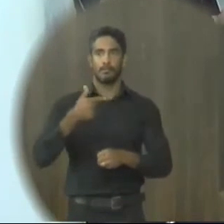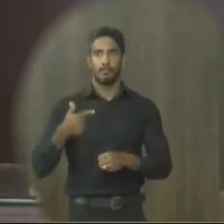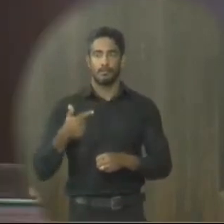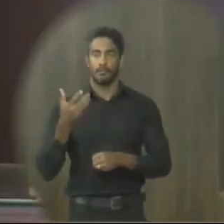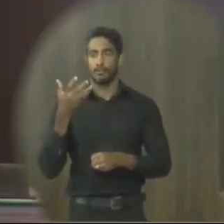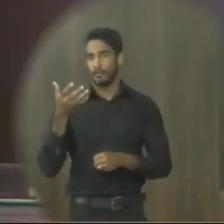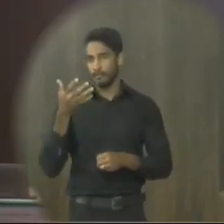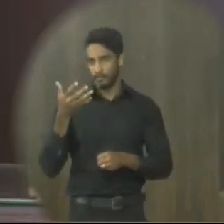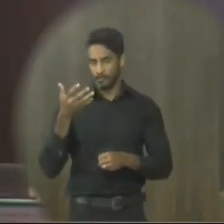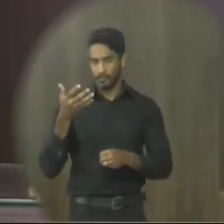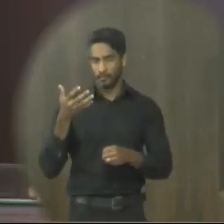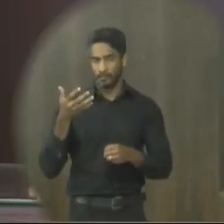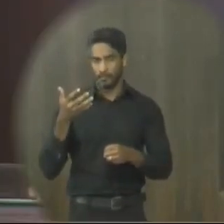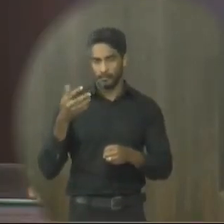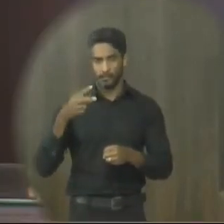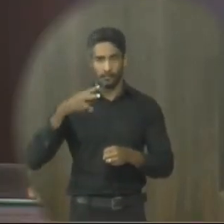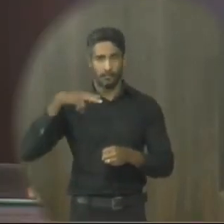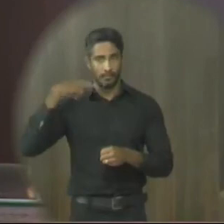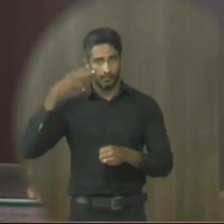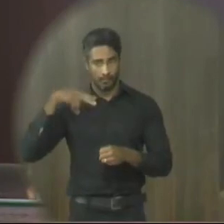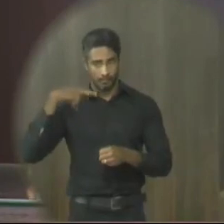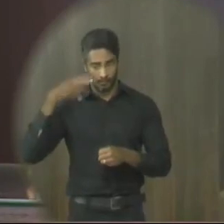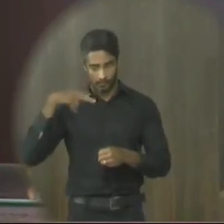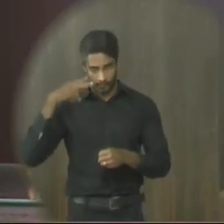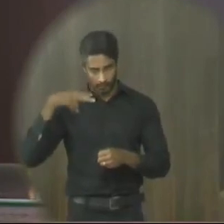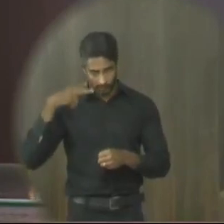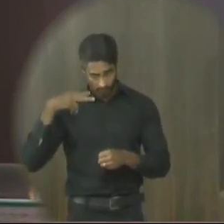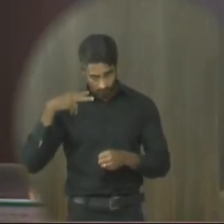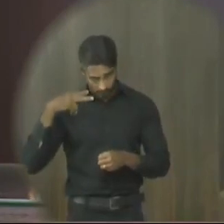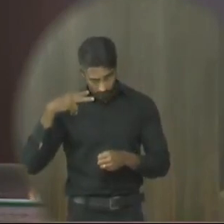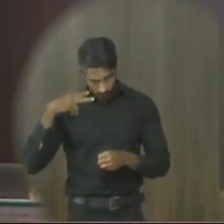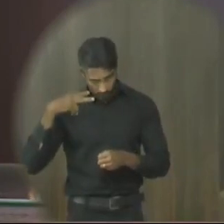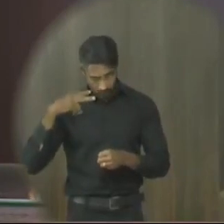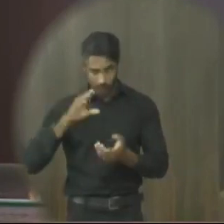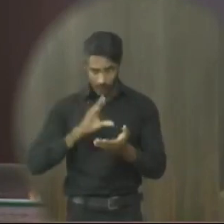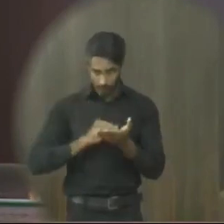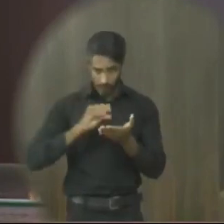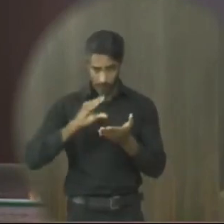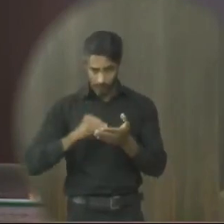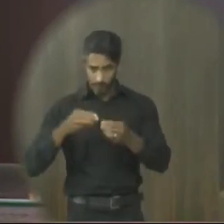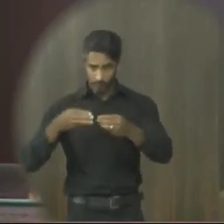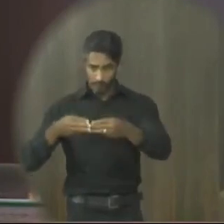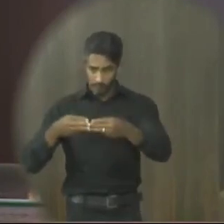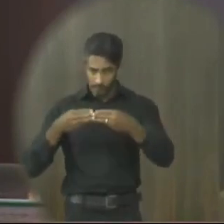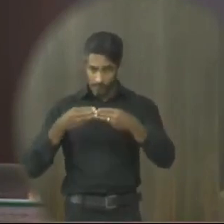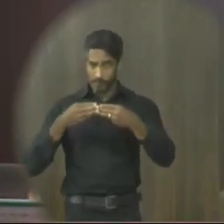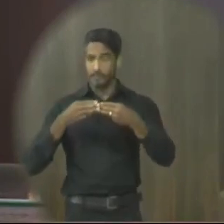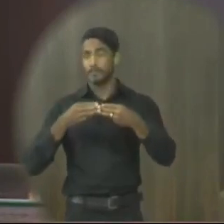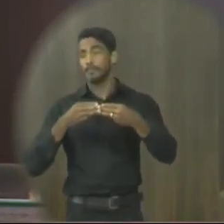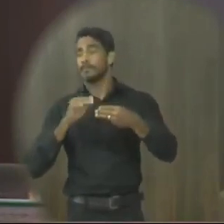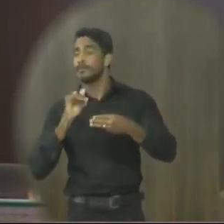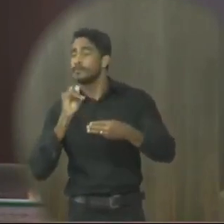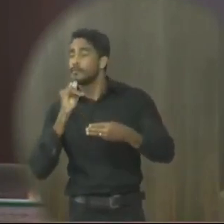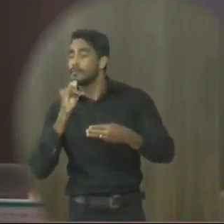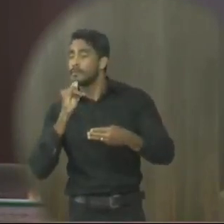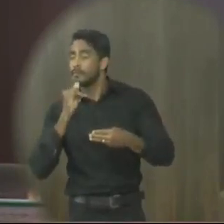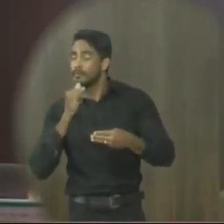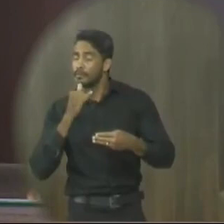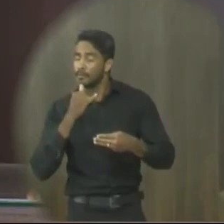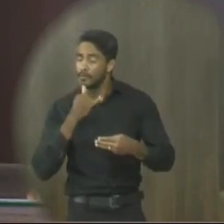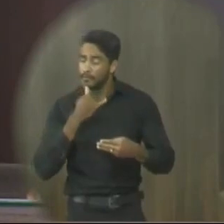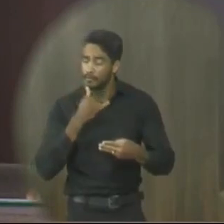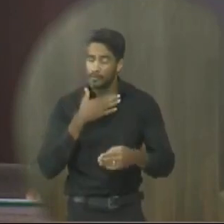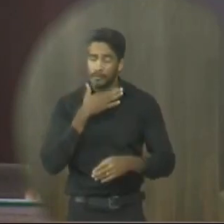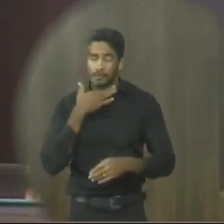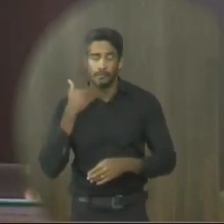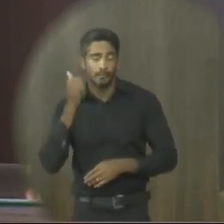032-2022, requer que aos senhores vereadores que seja feita e consenhada a moção de pesar pela perda da senhora Maria